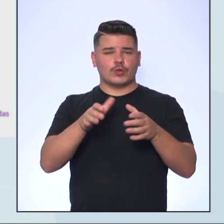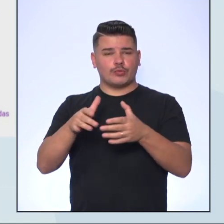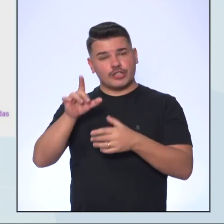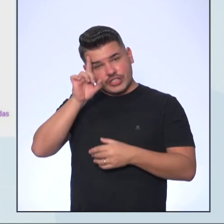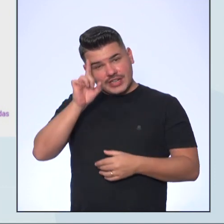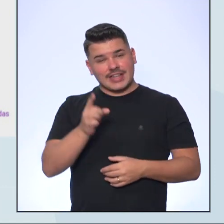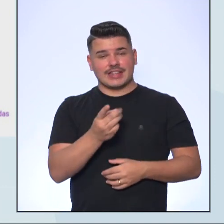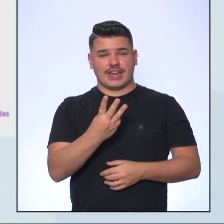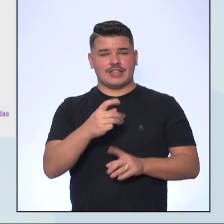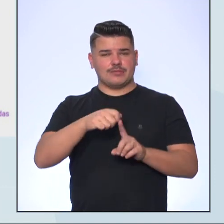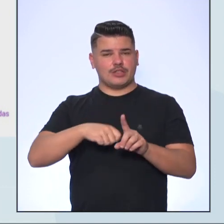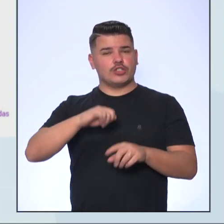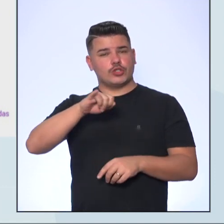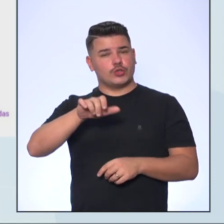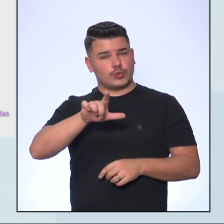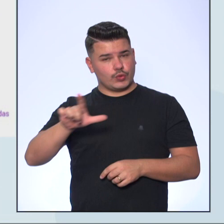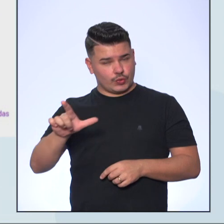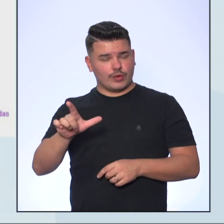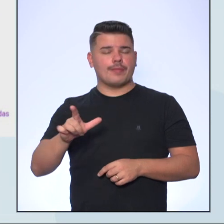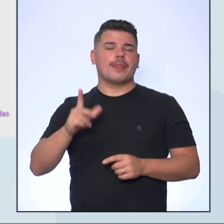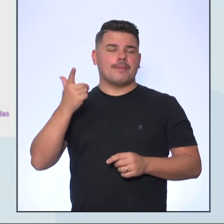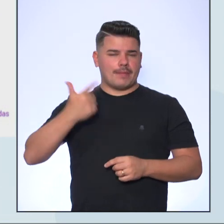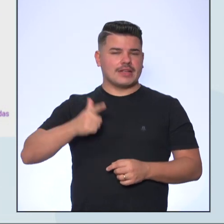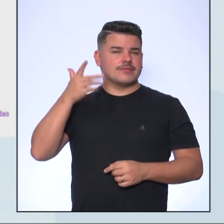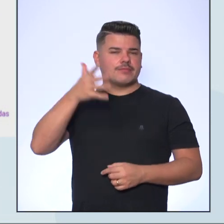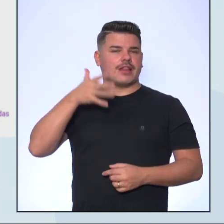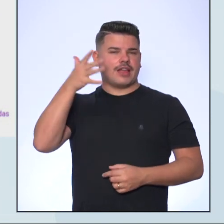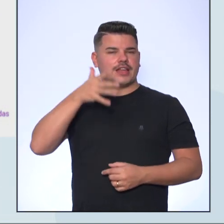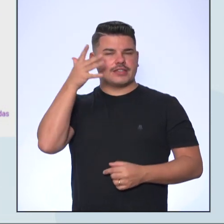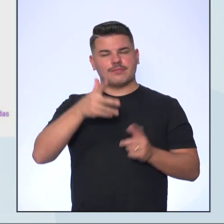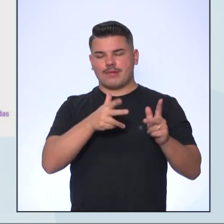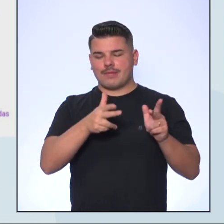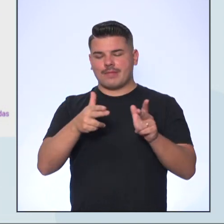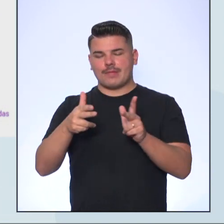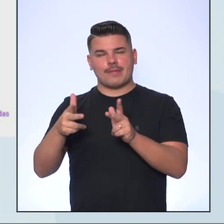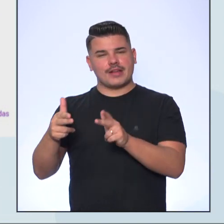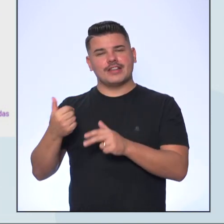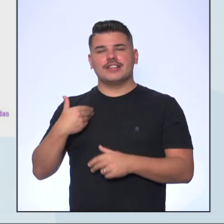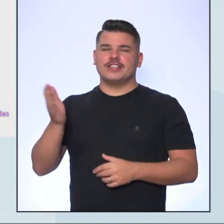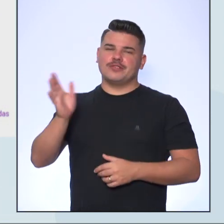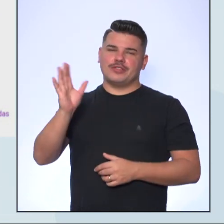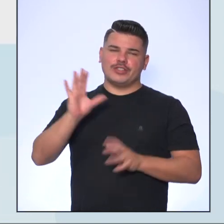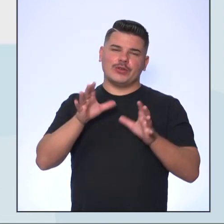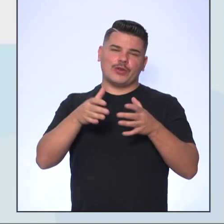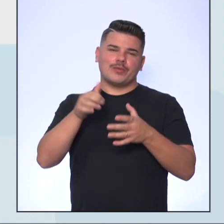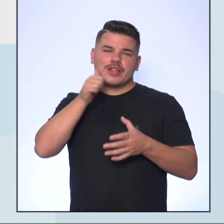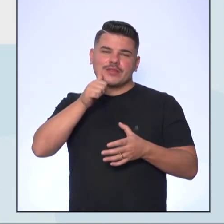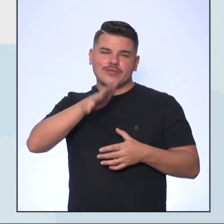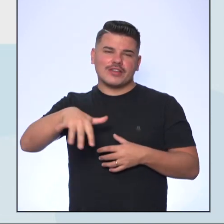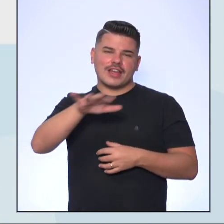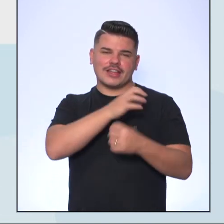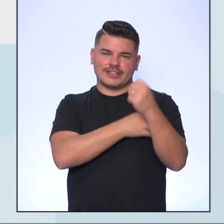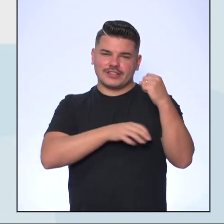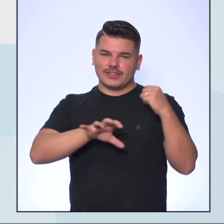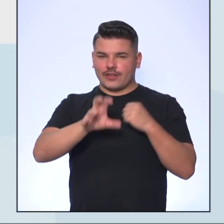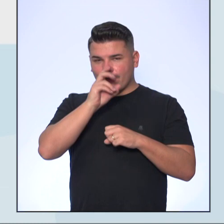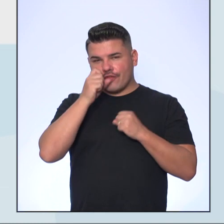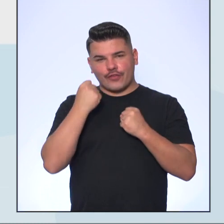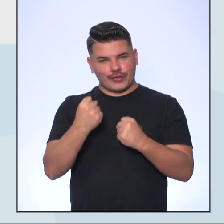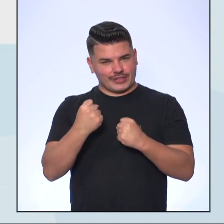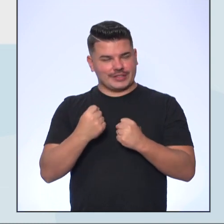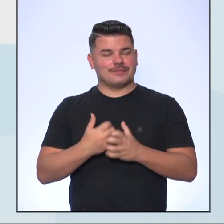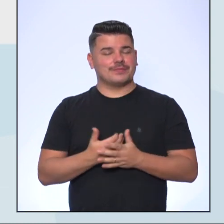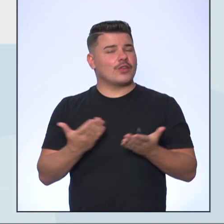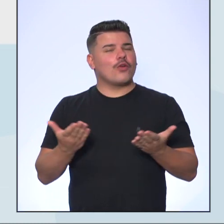de julho, série Trajetórias, palestra de fechamento e despedida das fadas madrinhas. Como que vocês